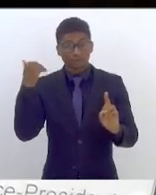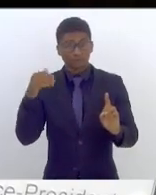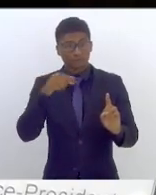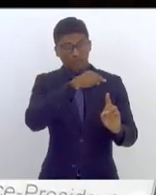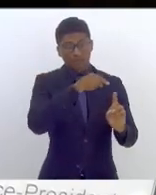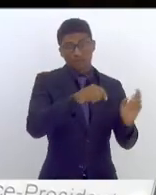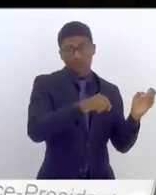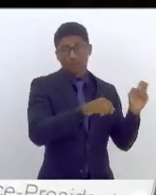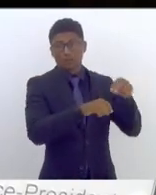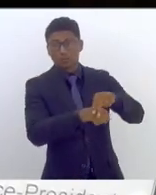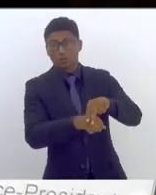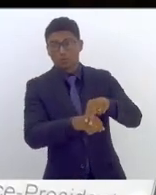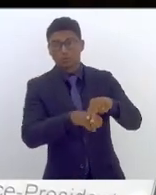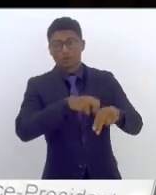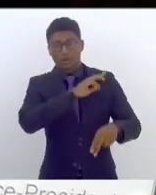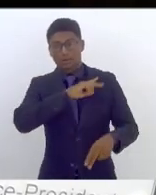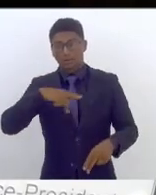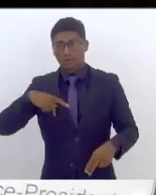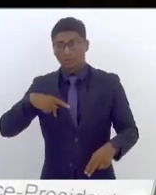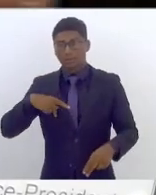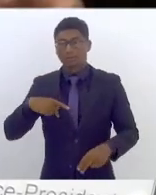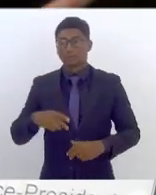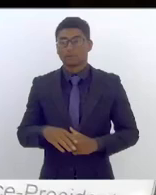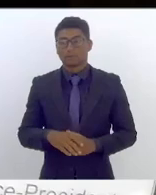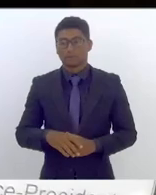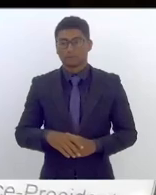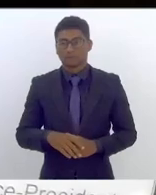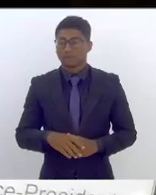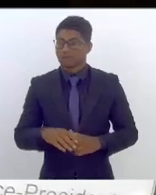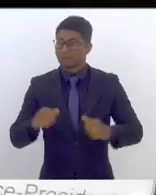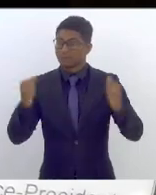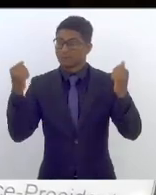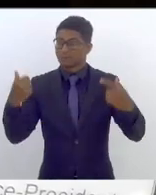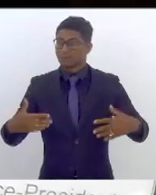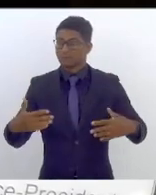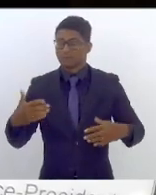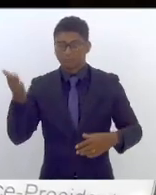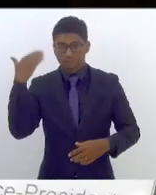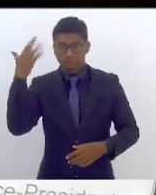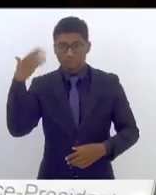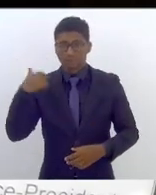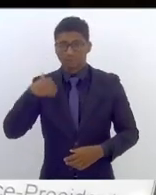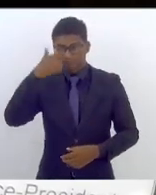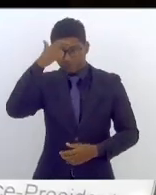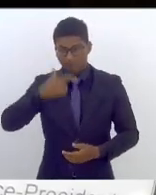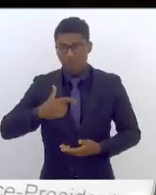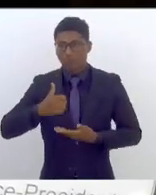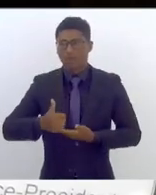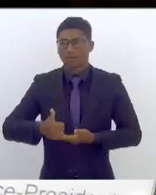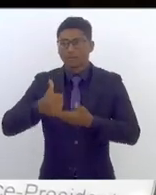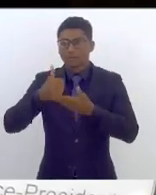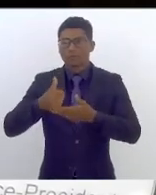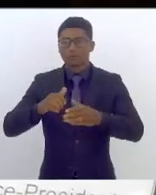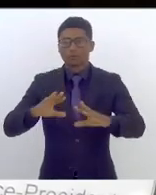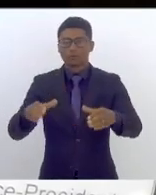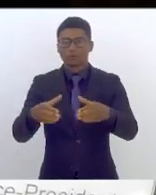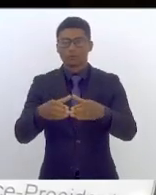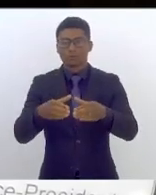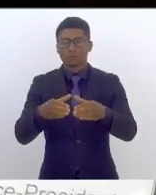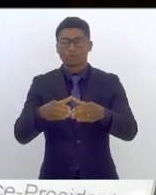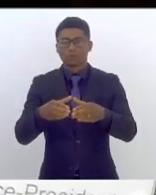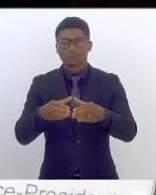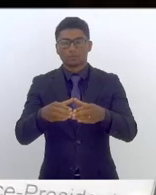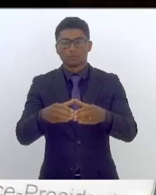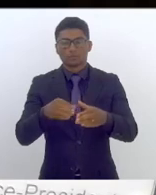e eu vou dizer eu era assessora eu vou contar né eu era assessora da corrigidoria do